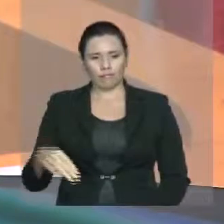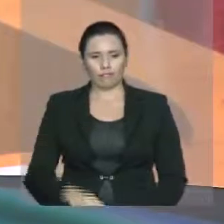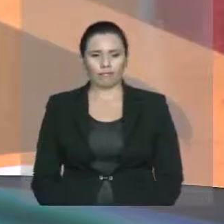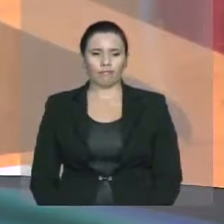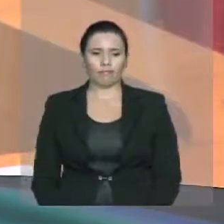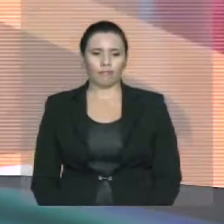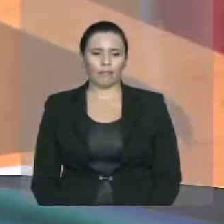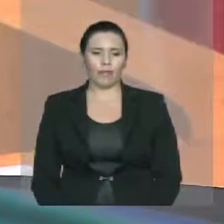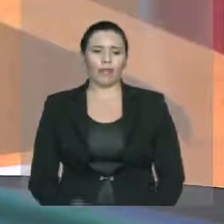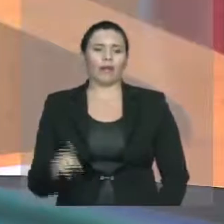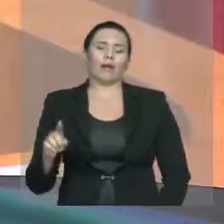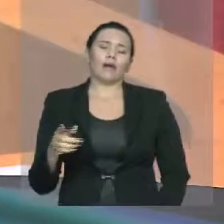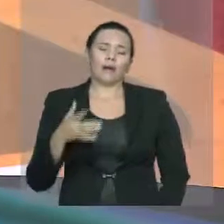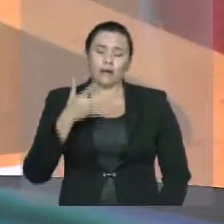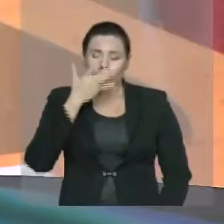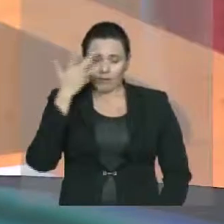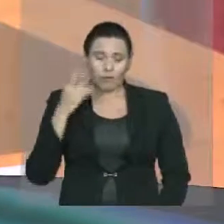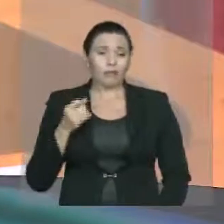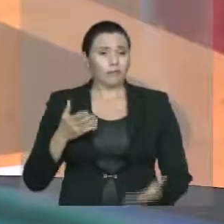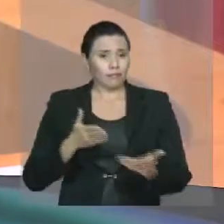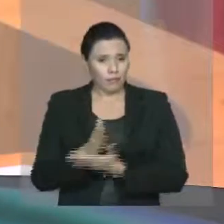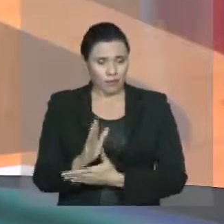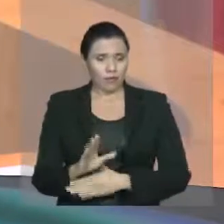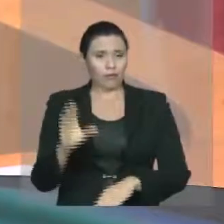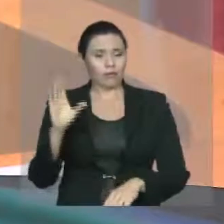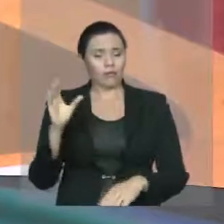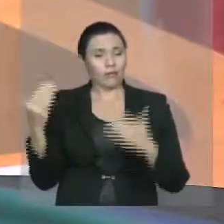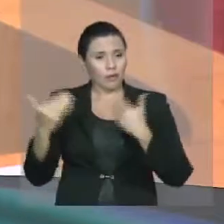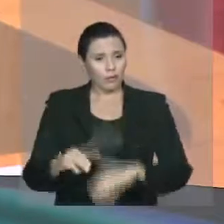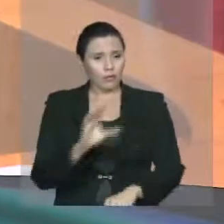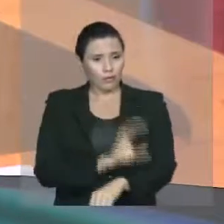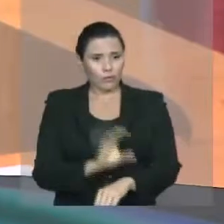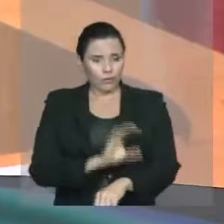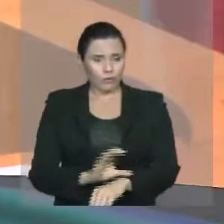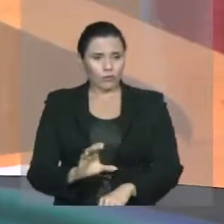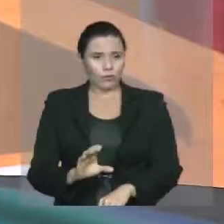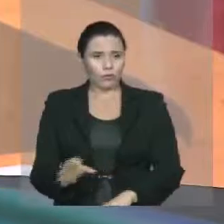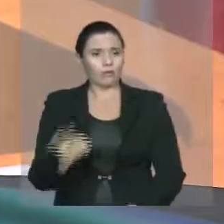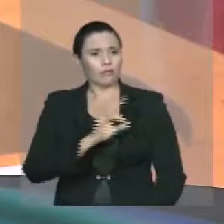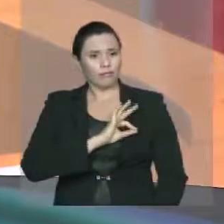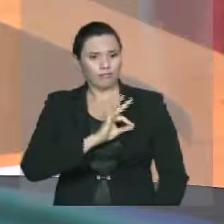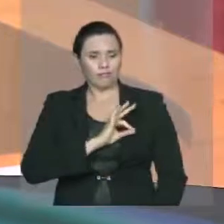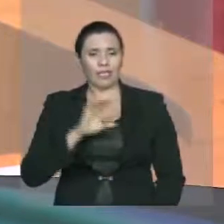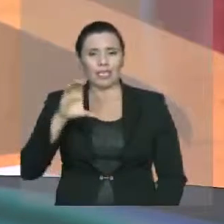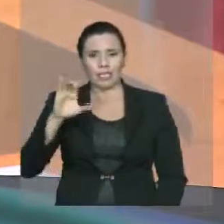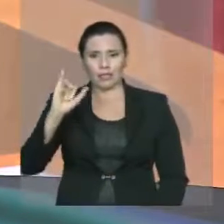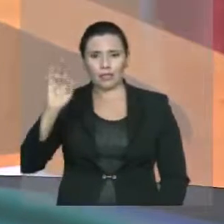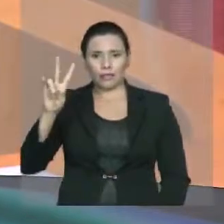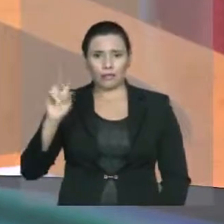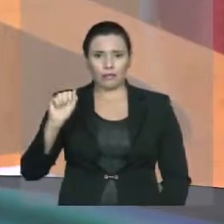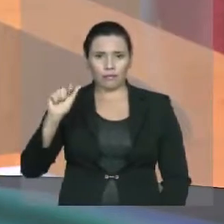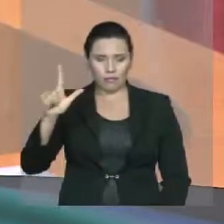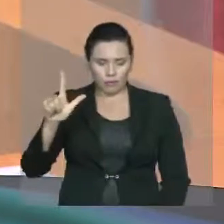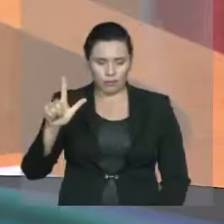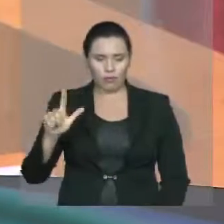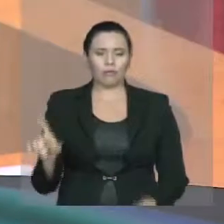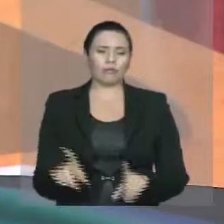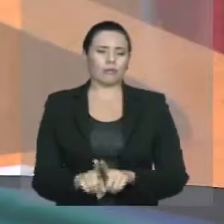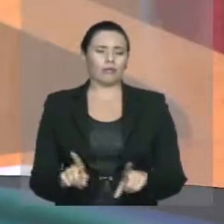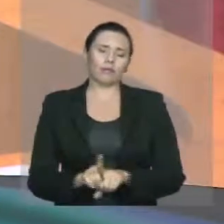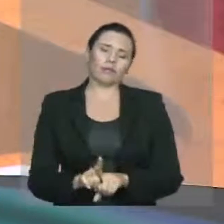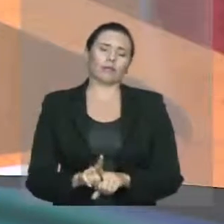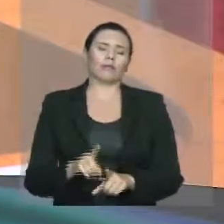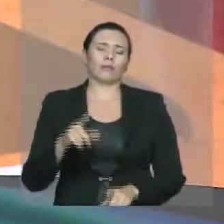concurso da Polícia Civil. Hoje, na Comissão de Segurança, os aprovados no último concurso da Polícia Militar.